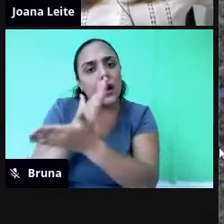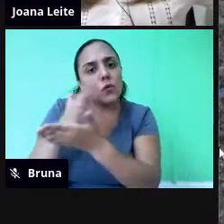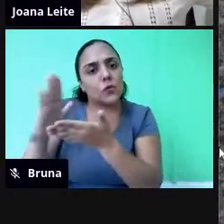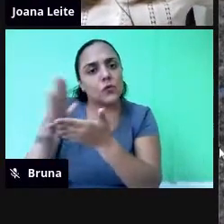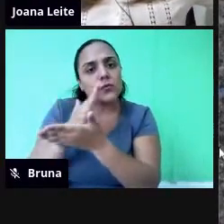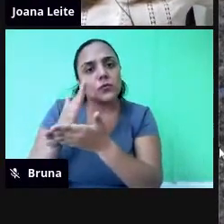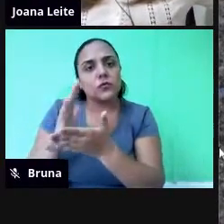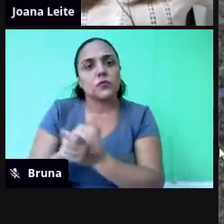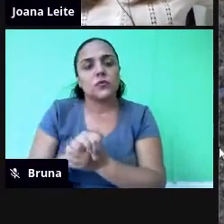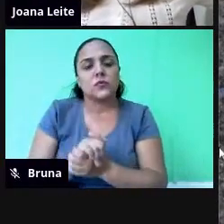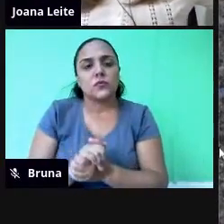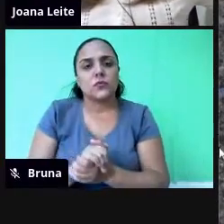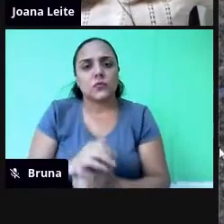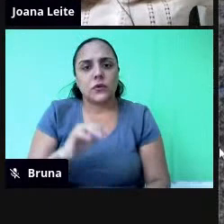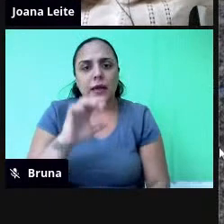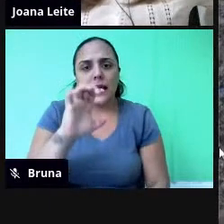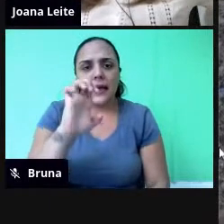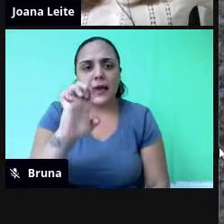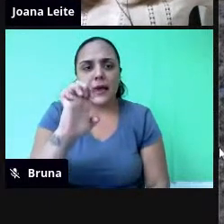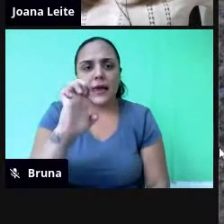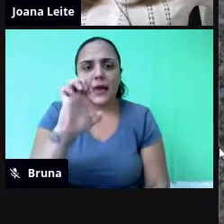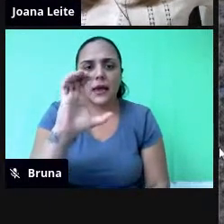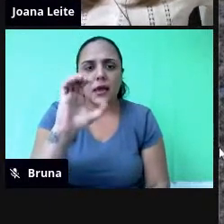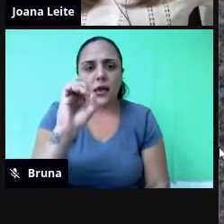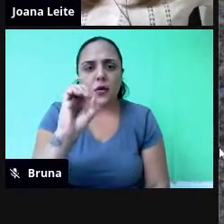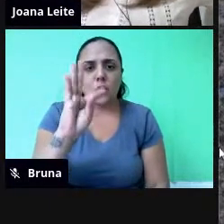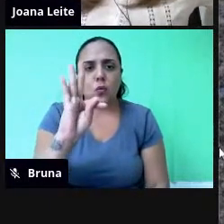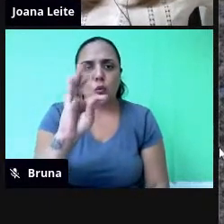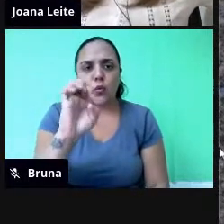científica, né, gente? Tanto a ecoterapia quanto a musicoterapia,